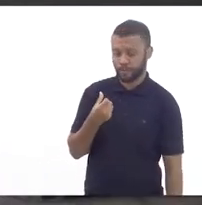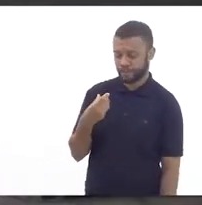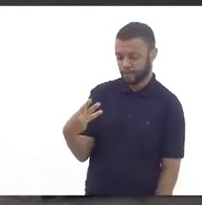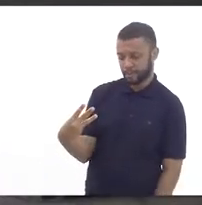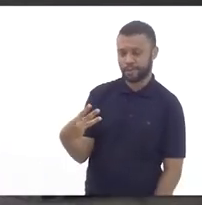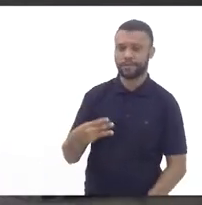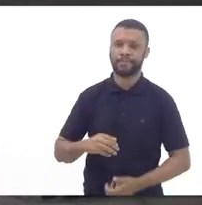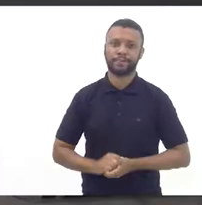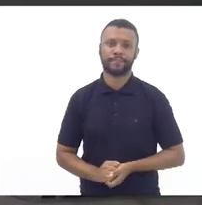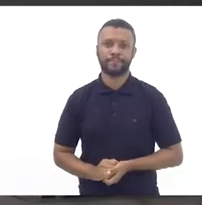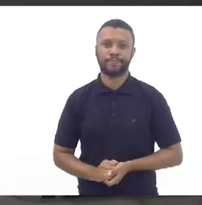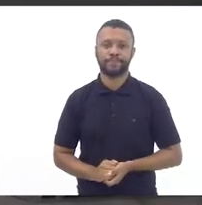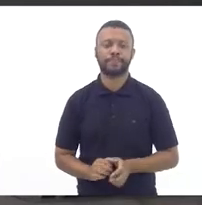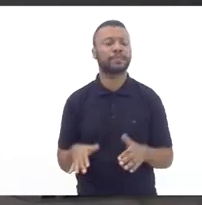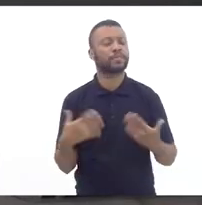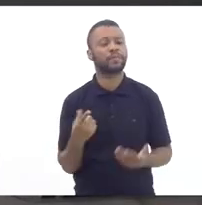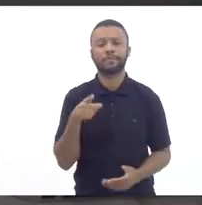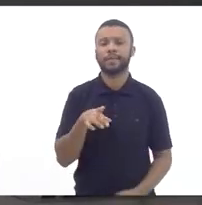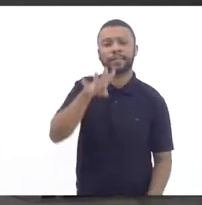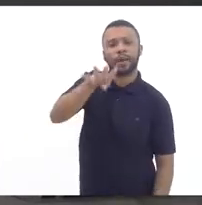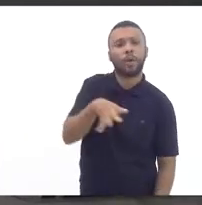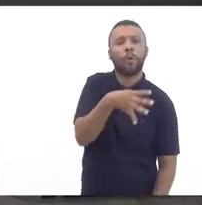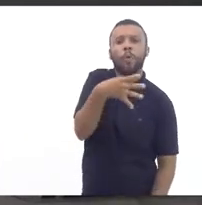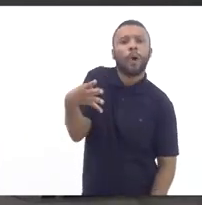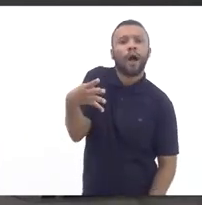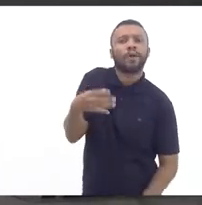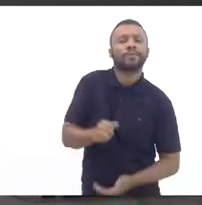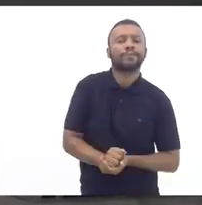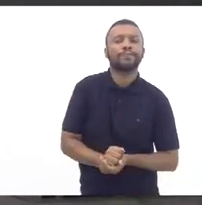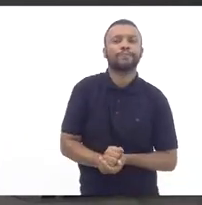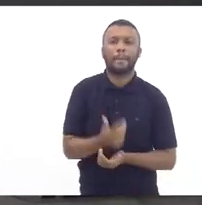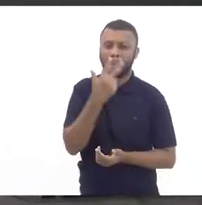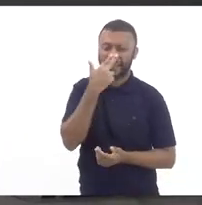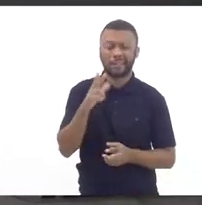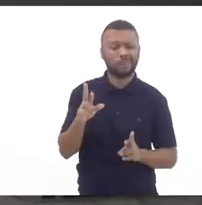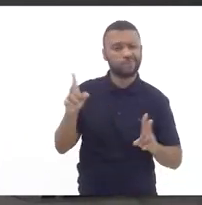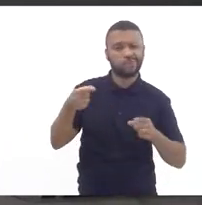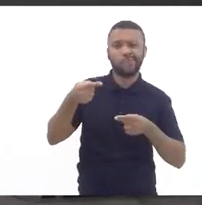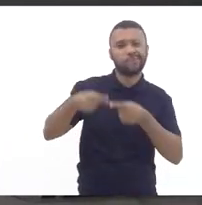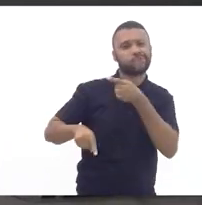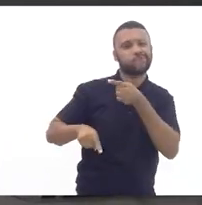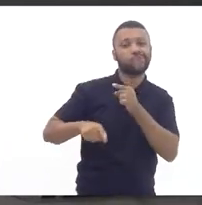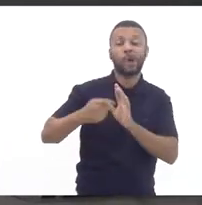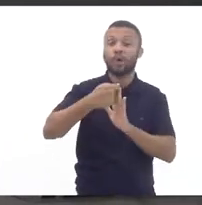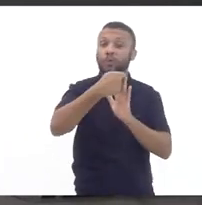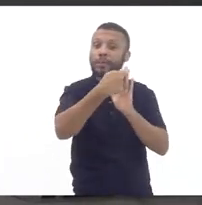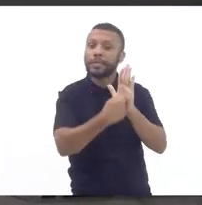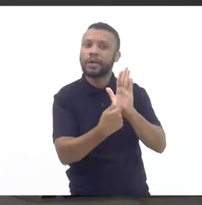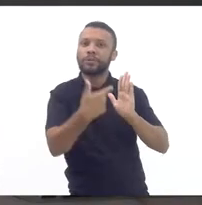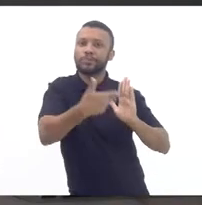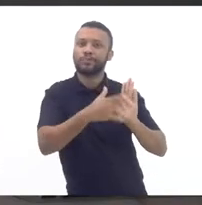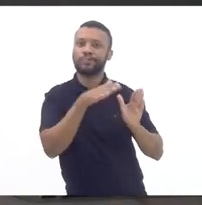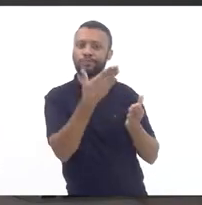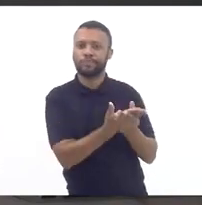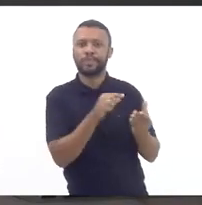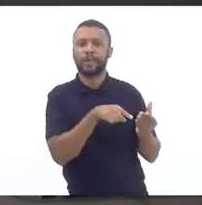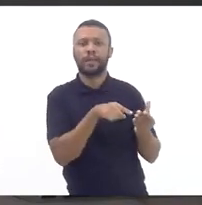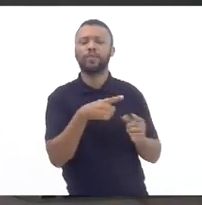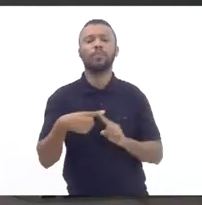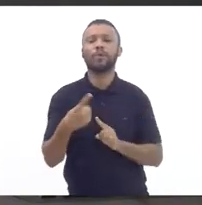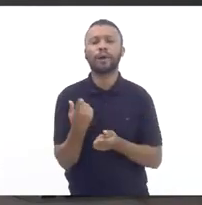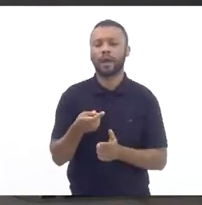2013. Né? E o quadro está divergente do texto. Né? Porque o